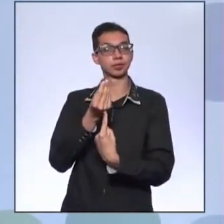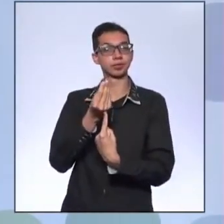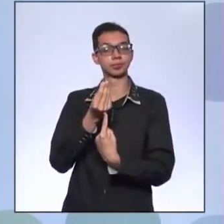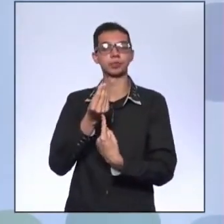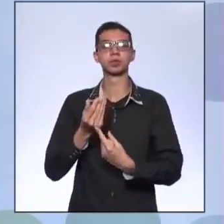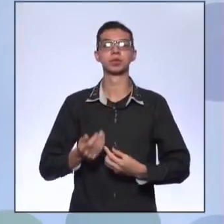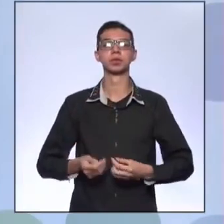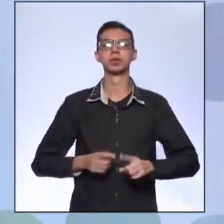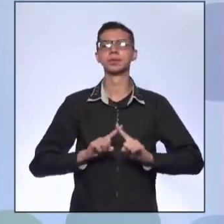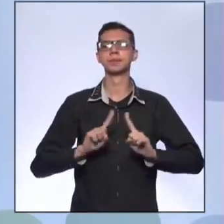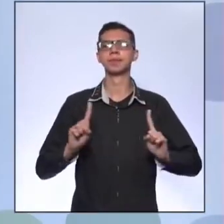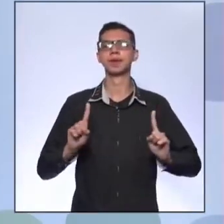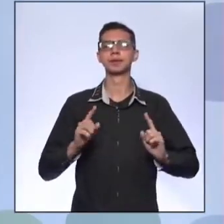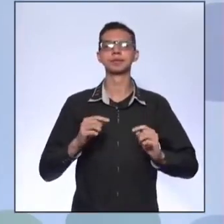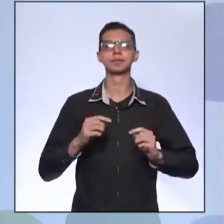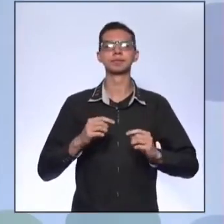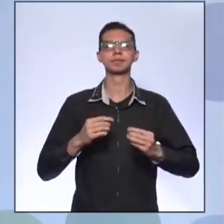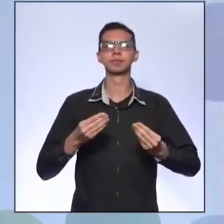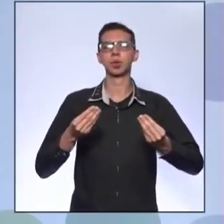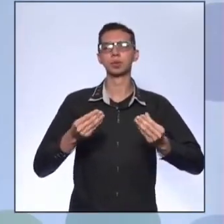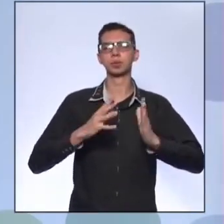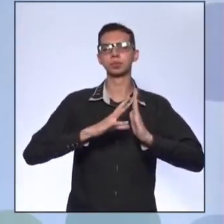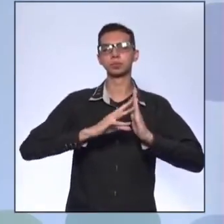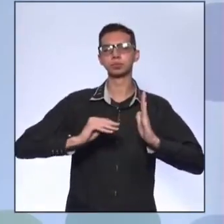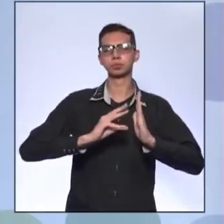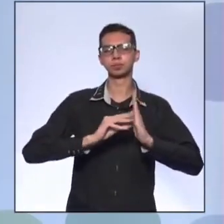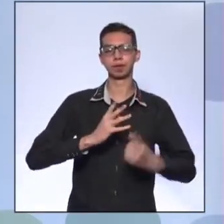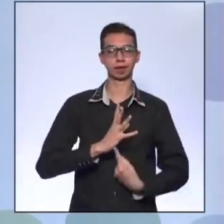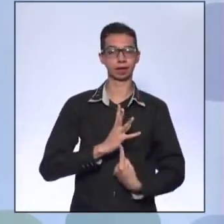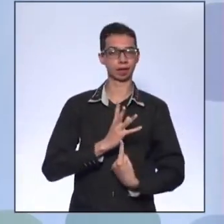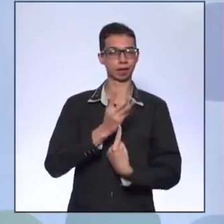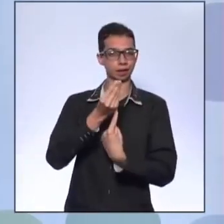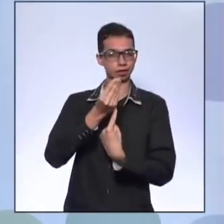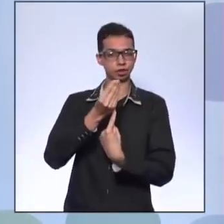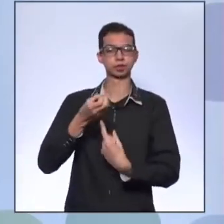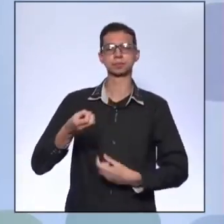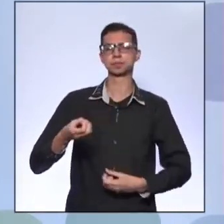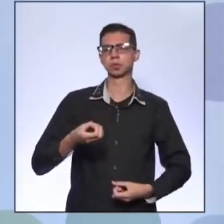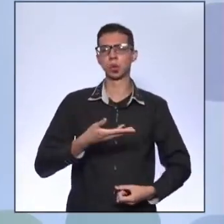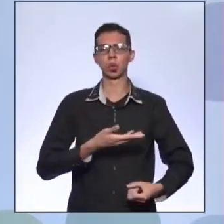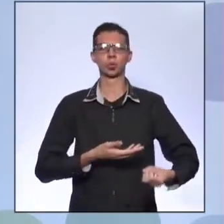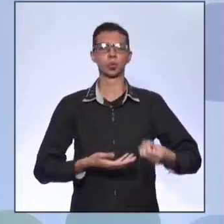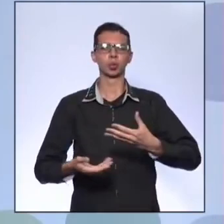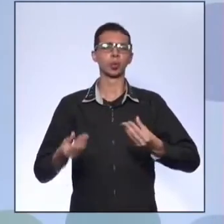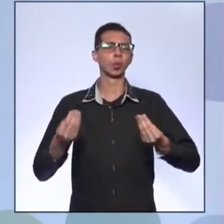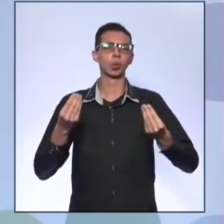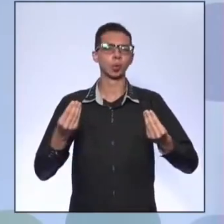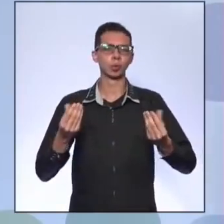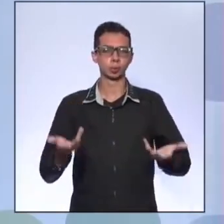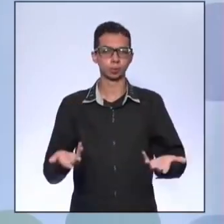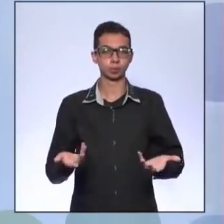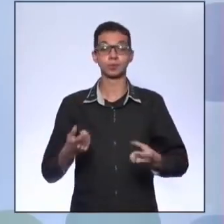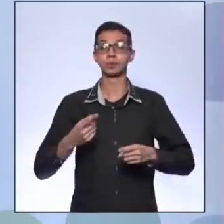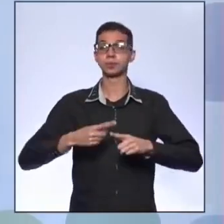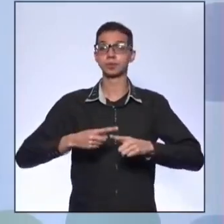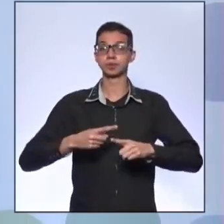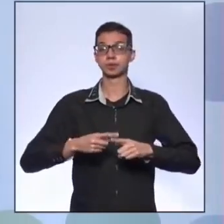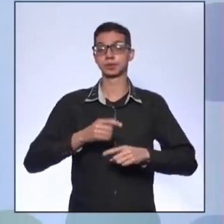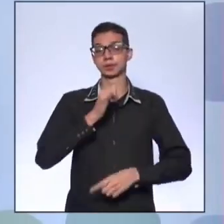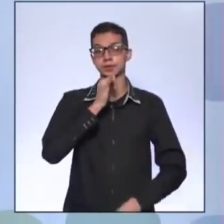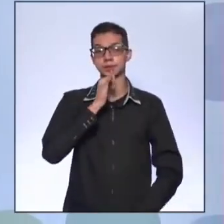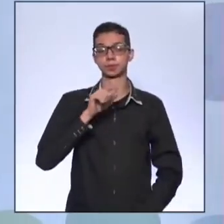que esse estilo de arte, ele é tão moderno e ele é tão inovador? Porque quando